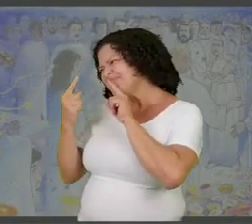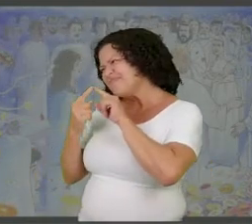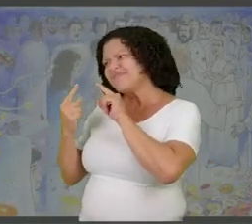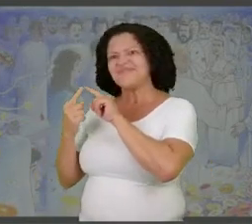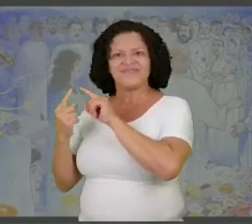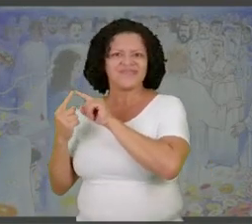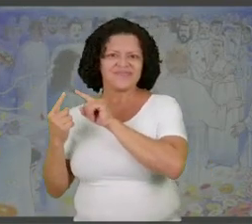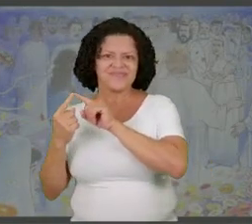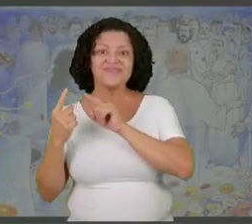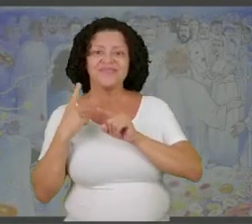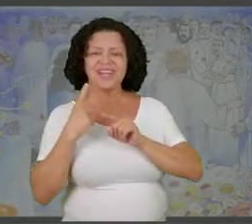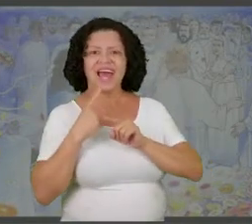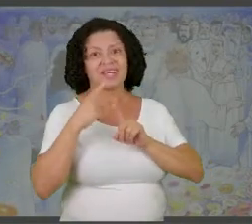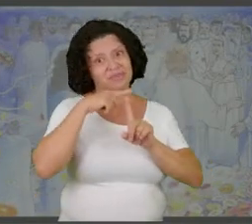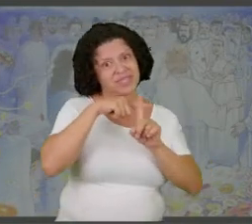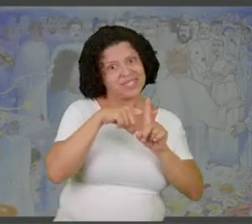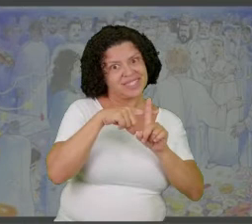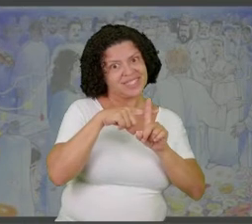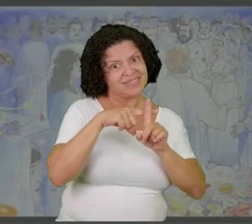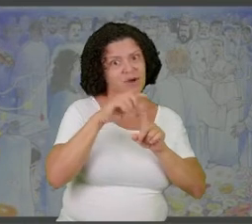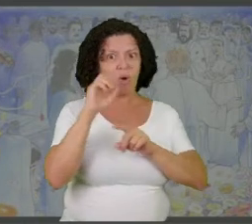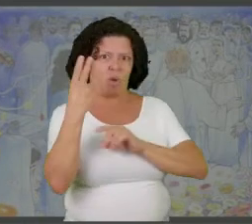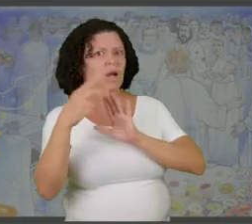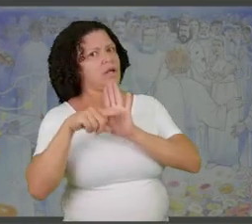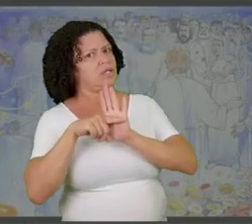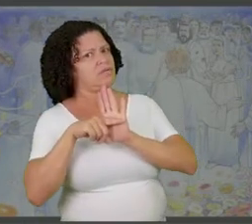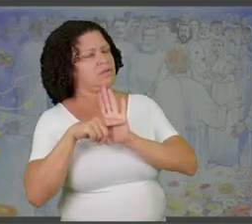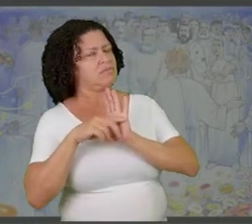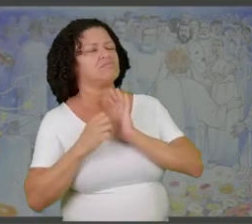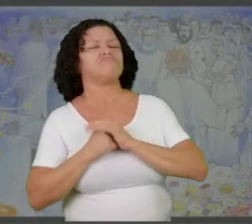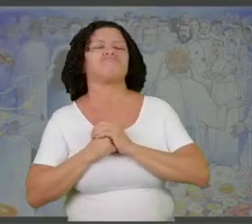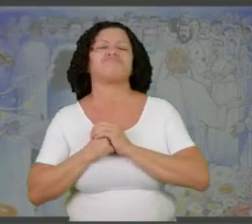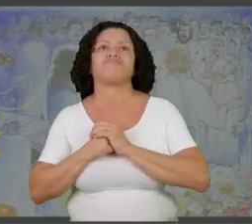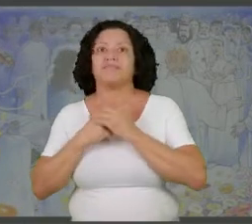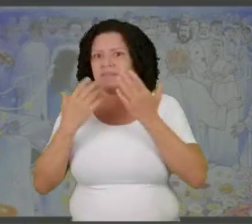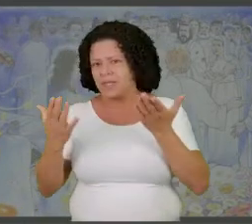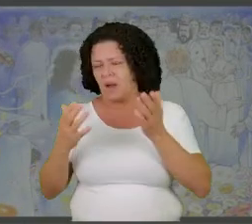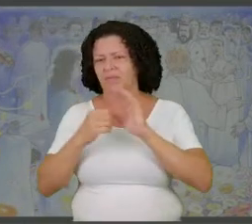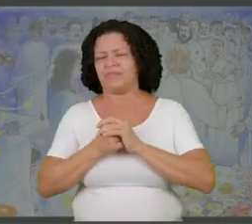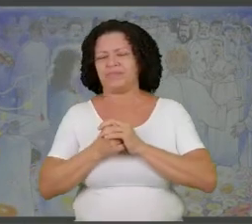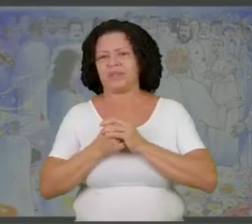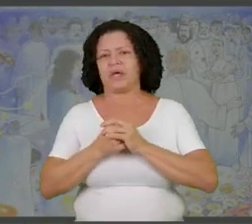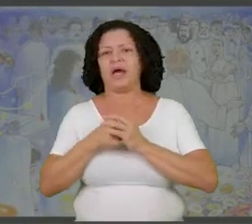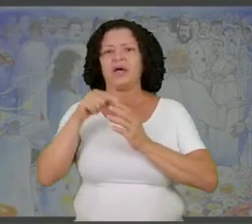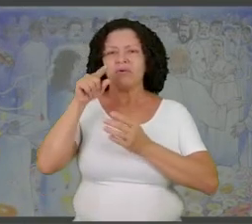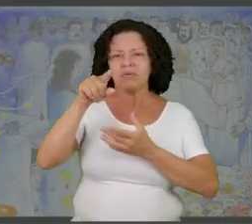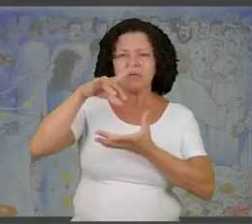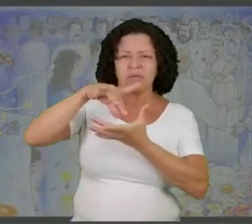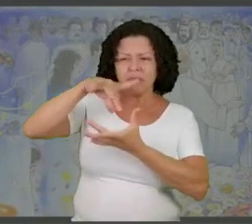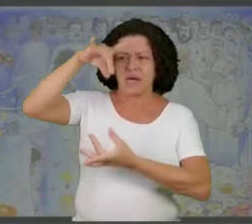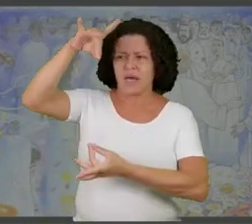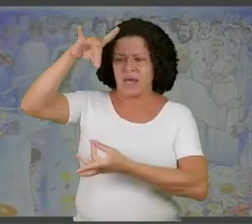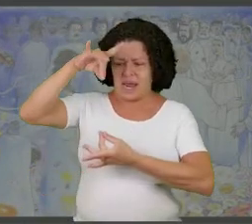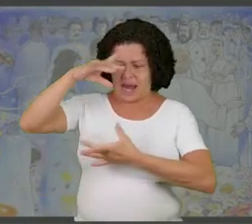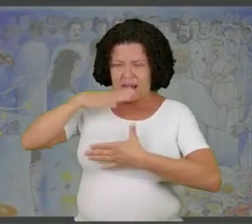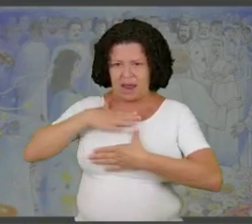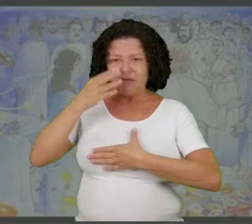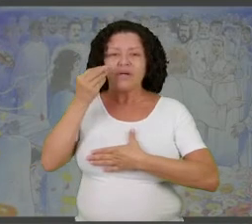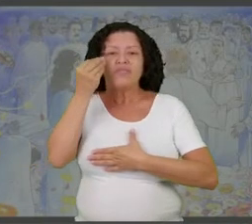outras pessoas, positivas ou negativas. Então, na medida que o nosso espírito